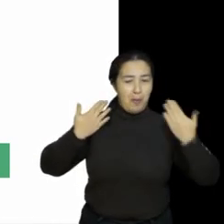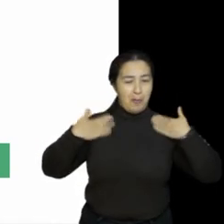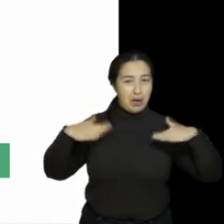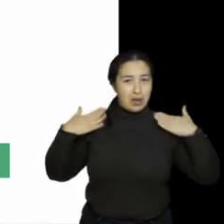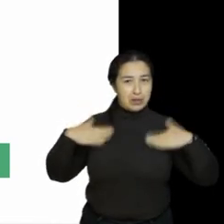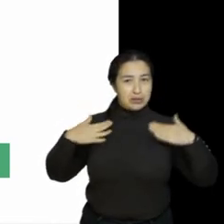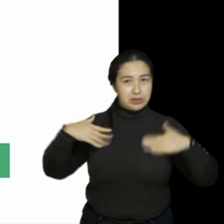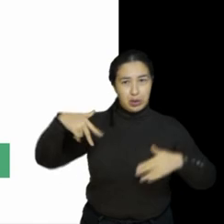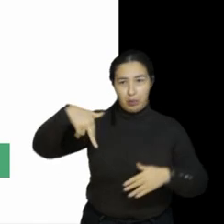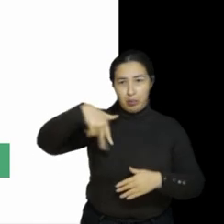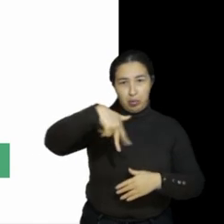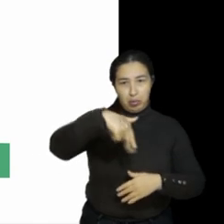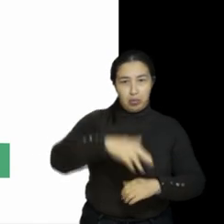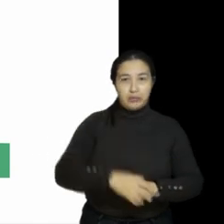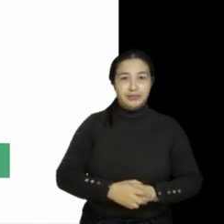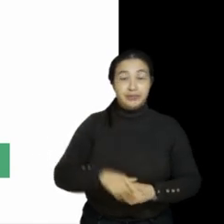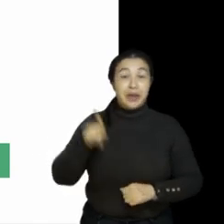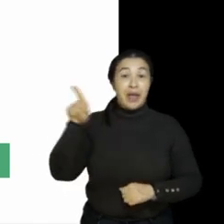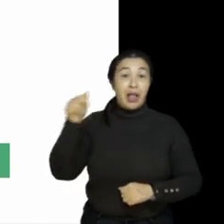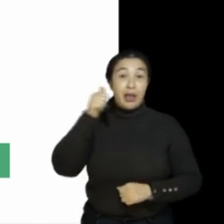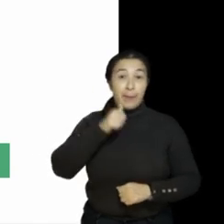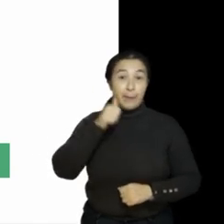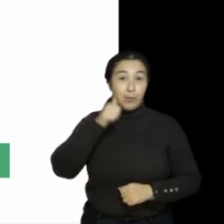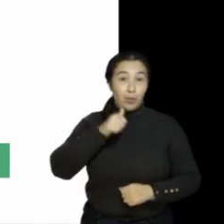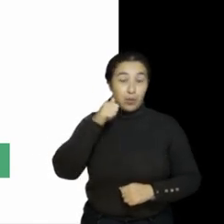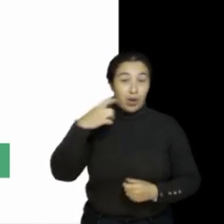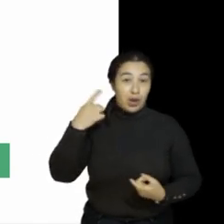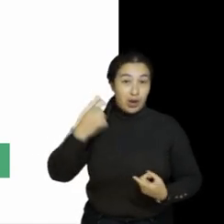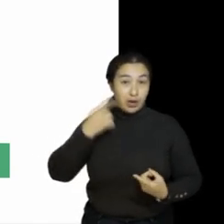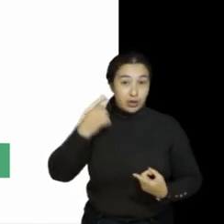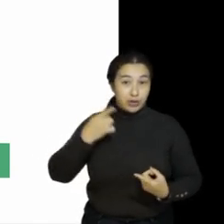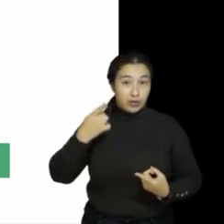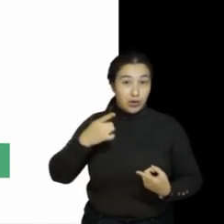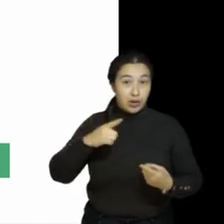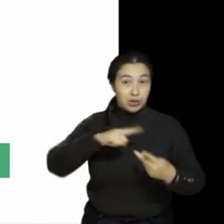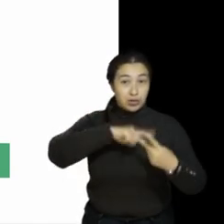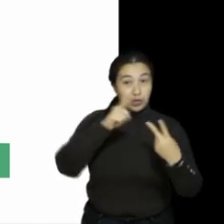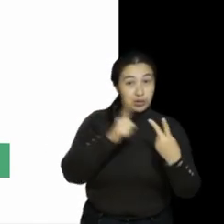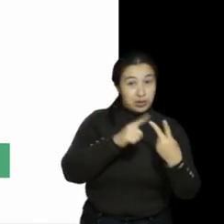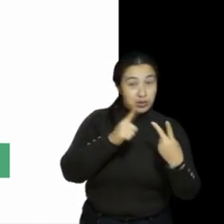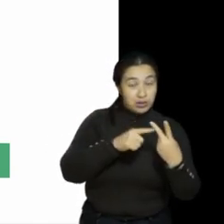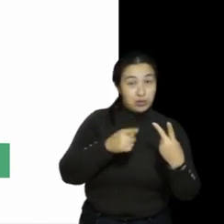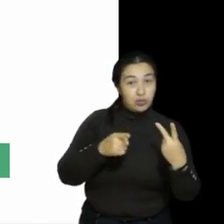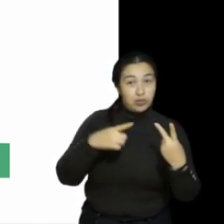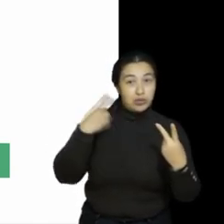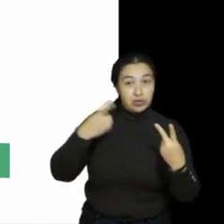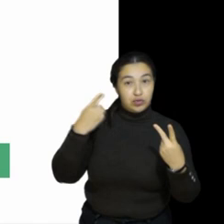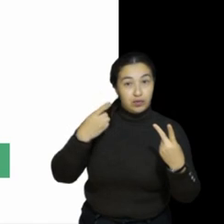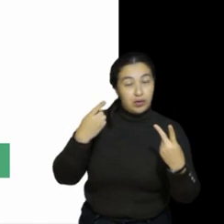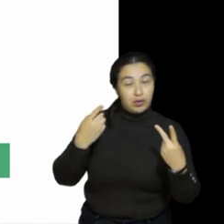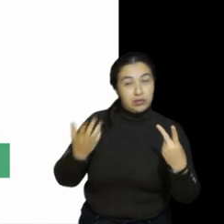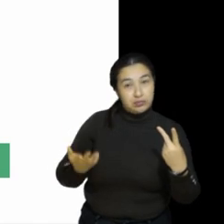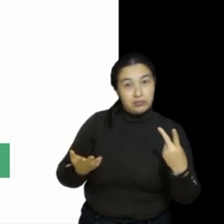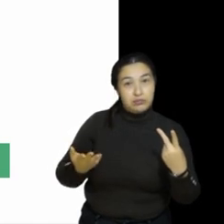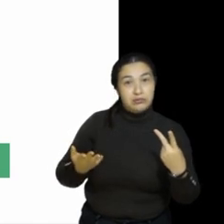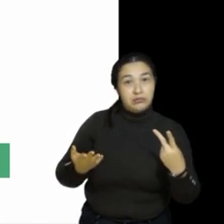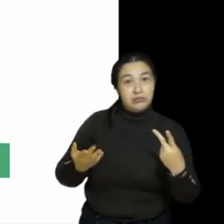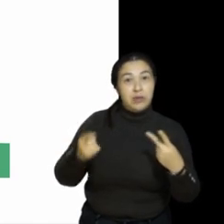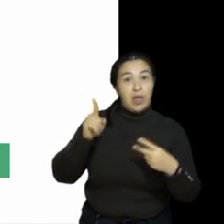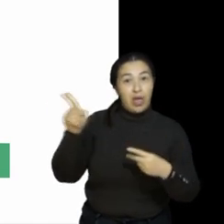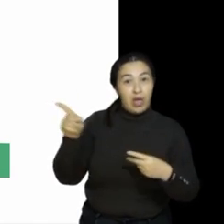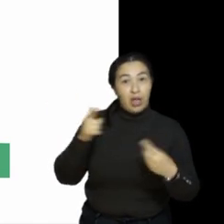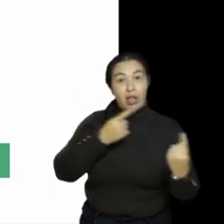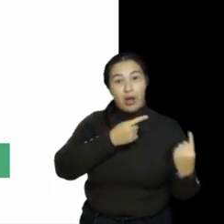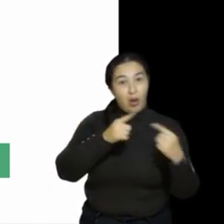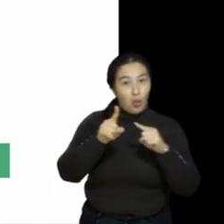Próximo, essa é a defensora, subdefensora, deixando ali também a sua